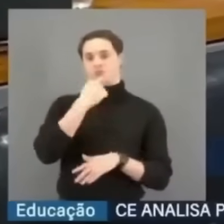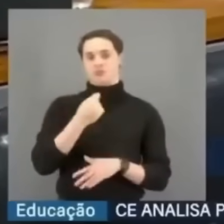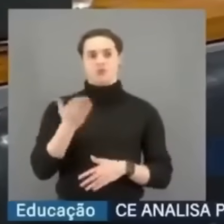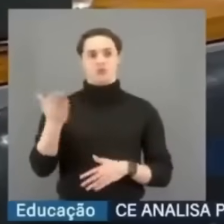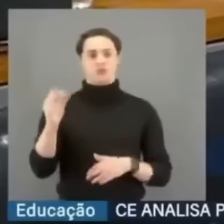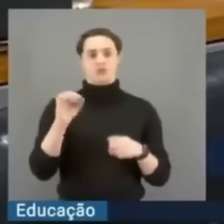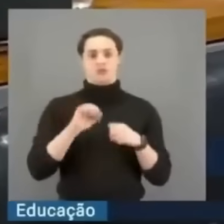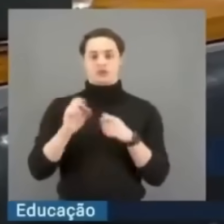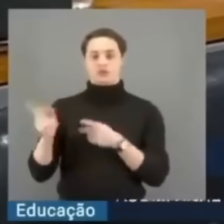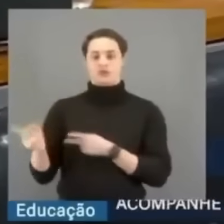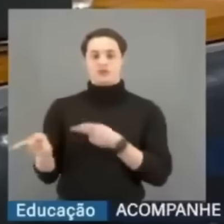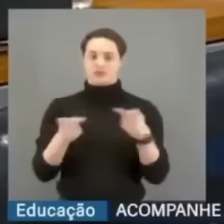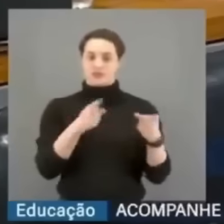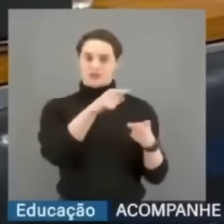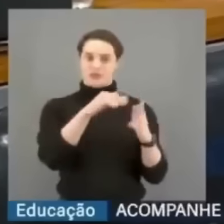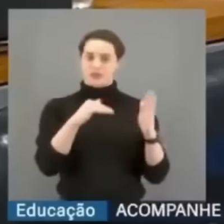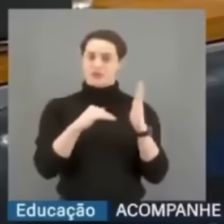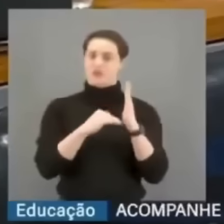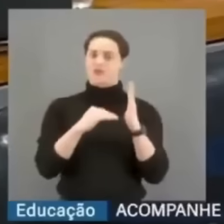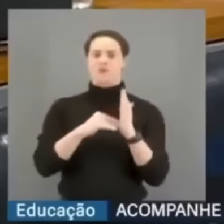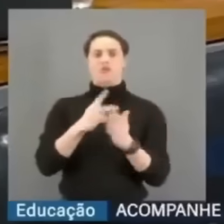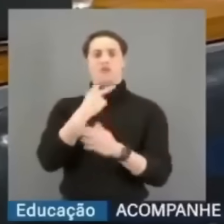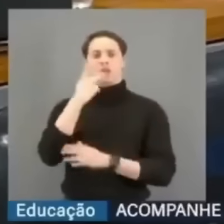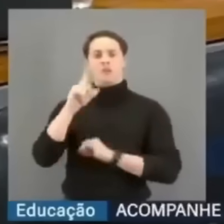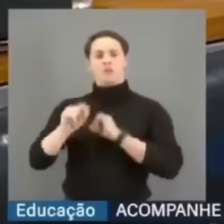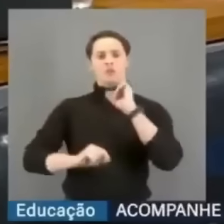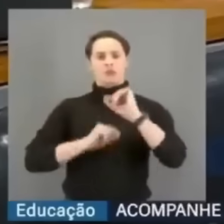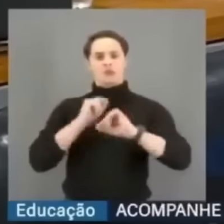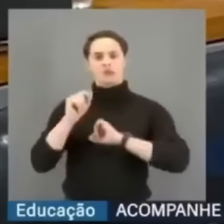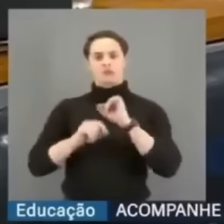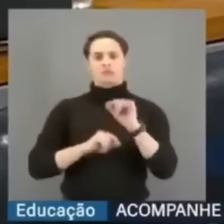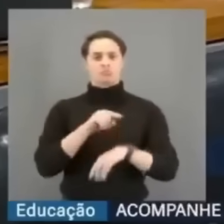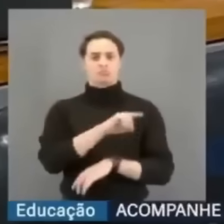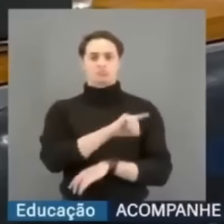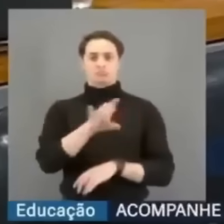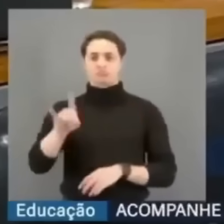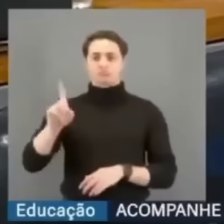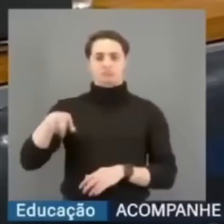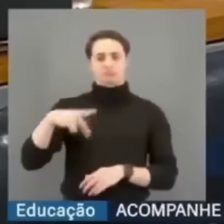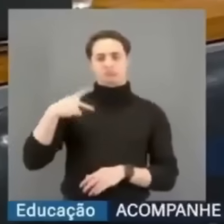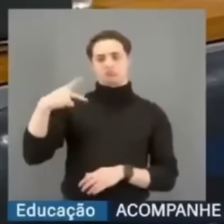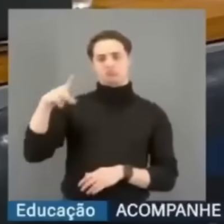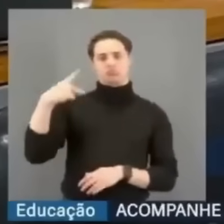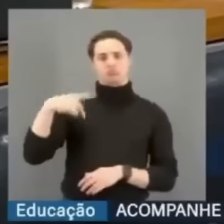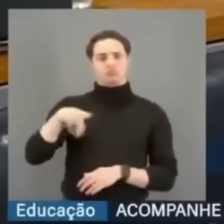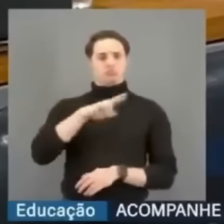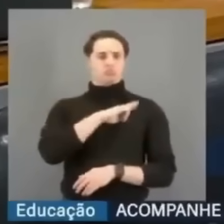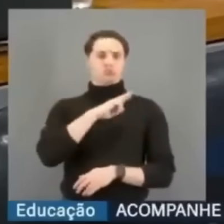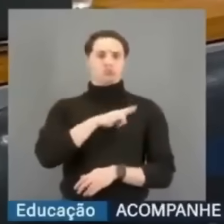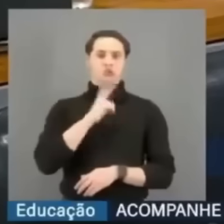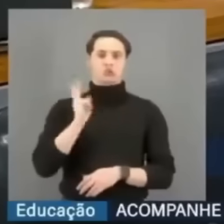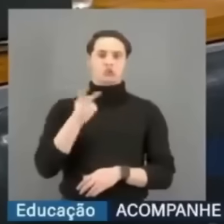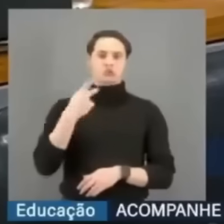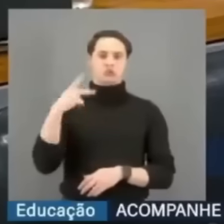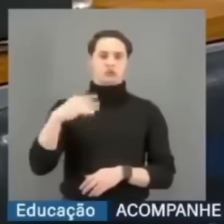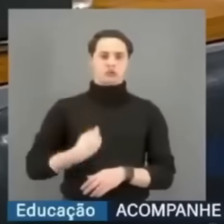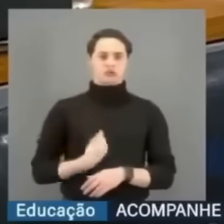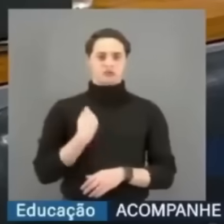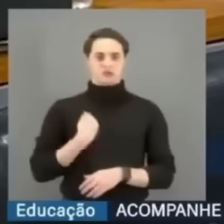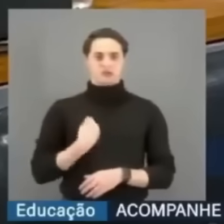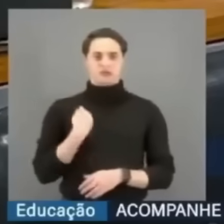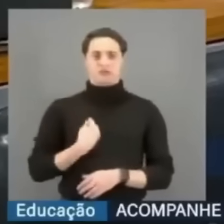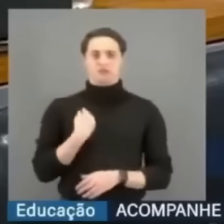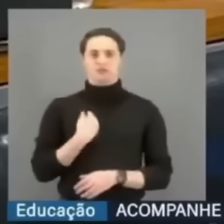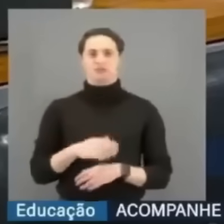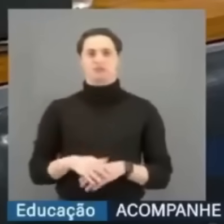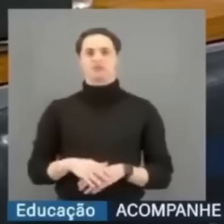maio, simplesmente disse: cada um para o seu lado, cada um siga a sua vida. É claro